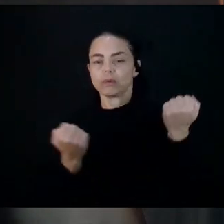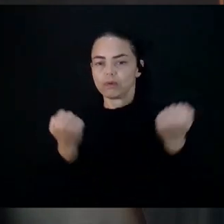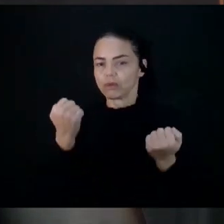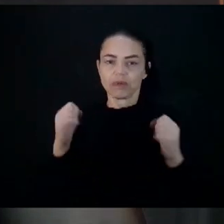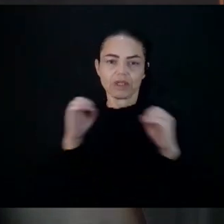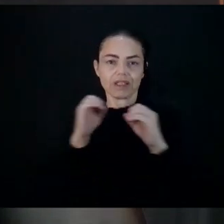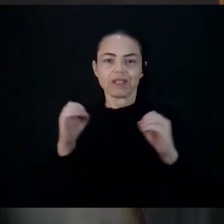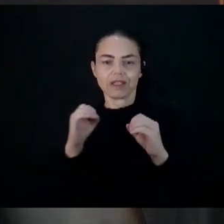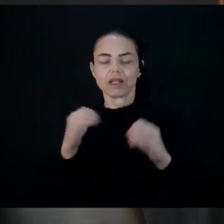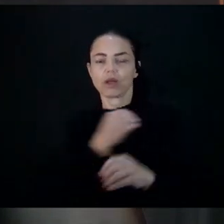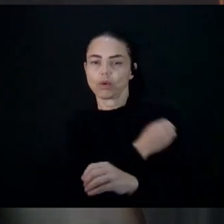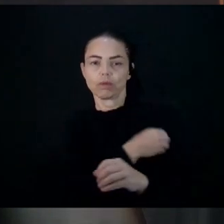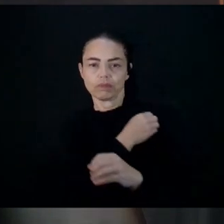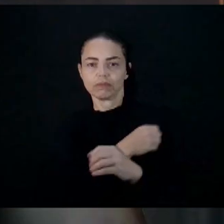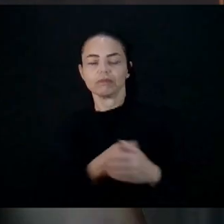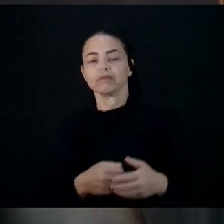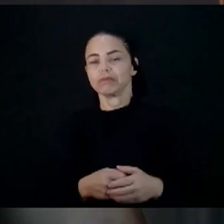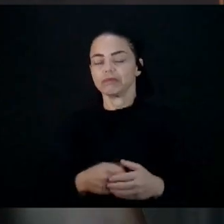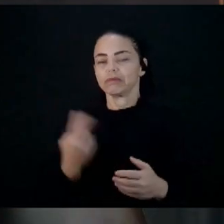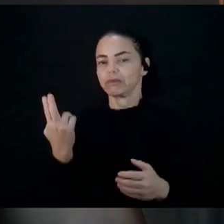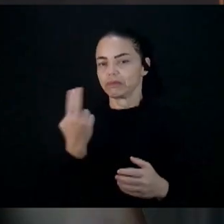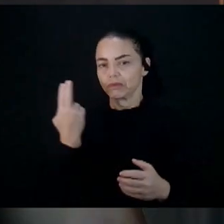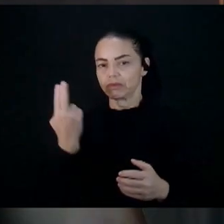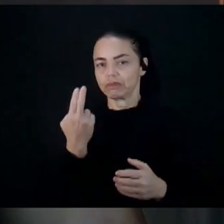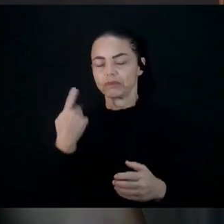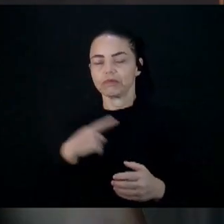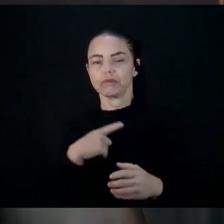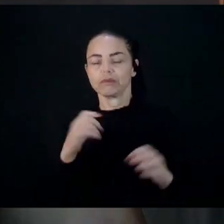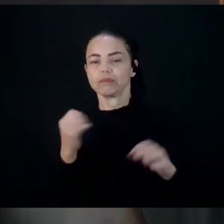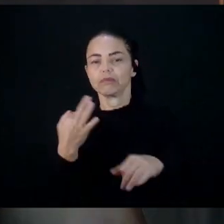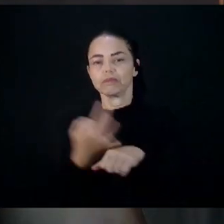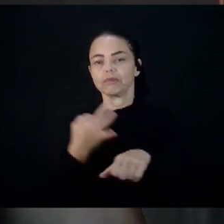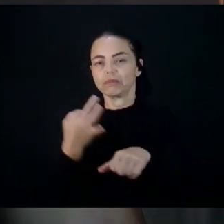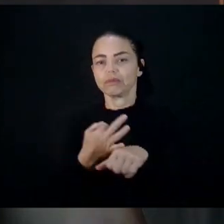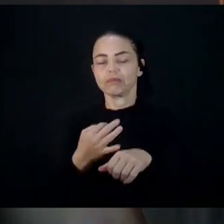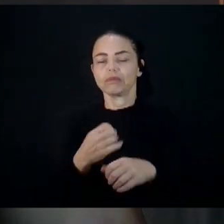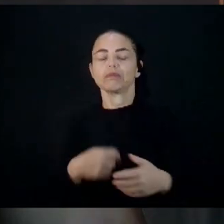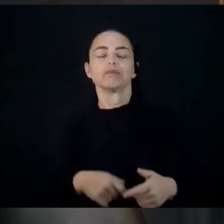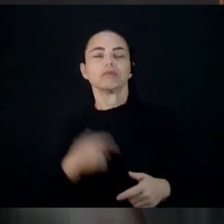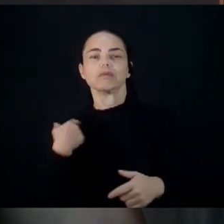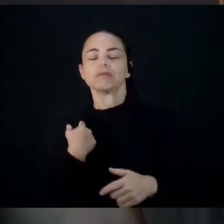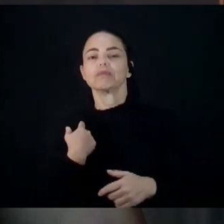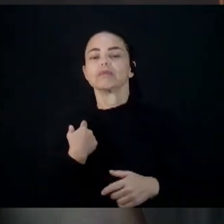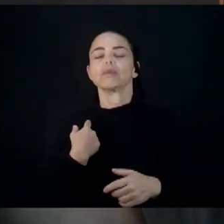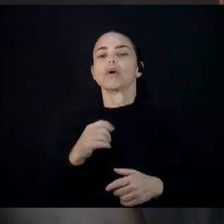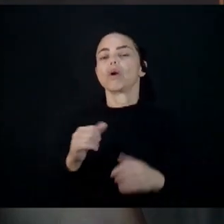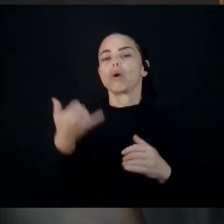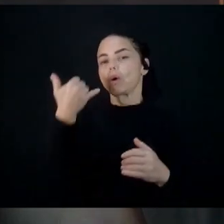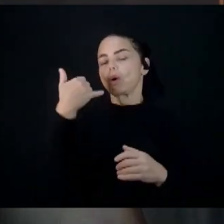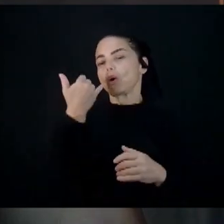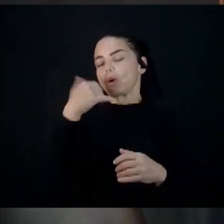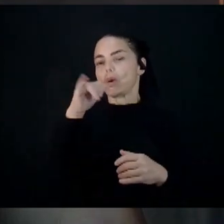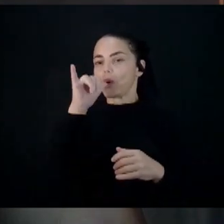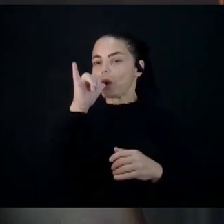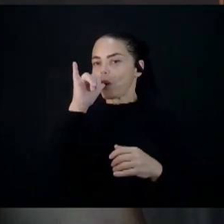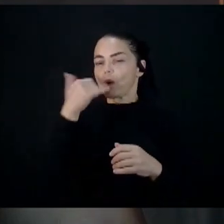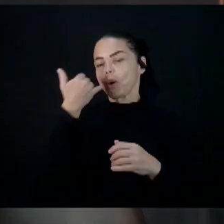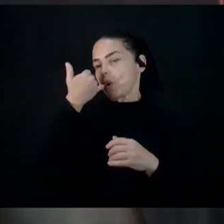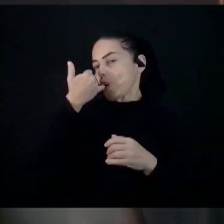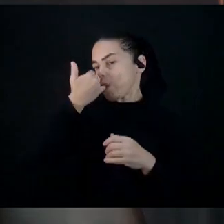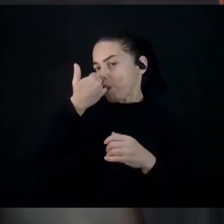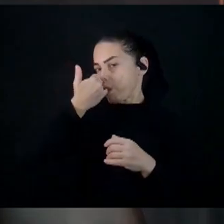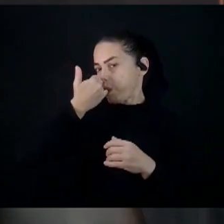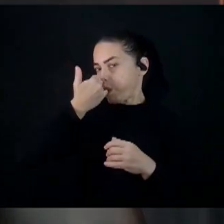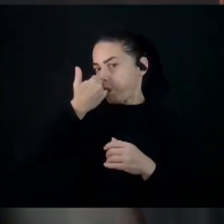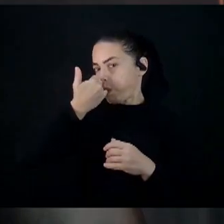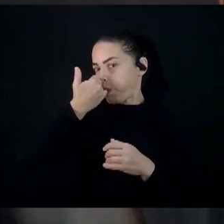gente? Não dá para ter nenhuma tolerância aí de álcool, tanto pela questão da blitz, do bafômetro, quanto pelo quanto isso vai prejudicar os seus reflexos